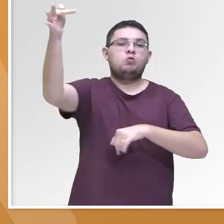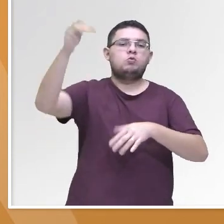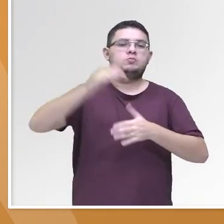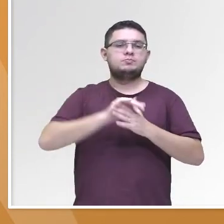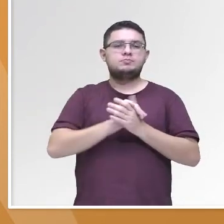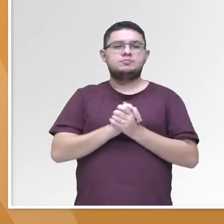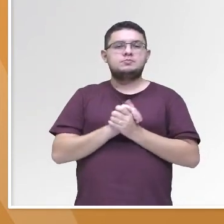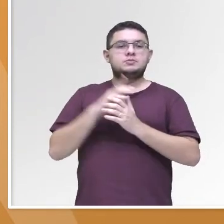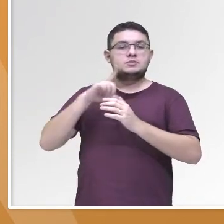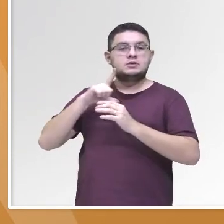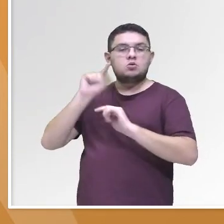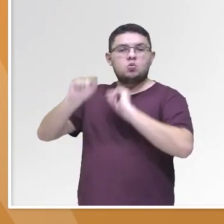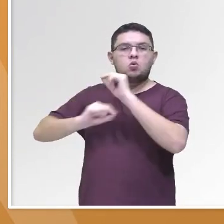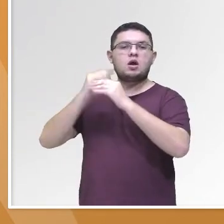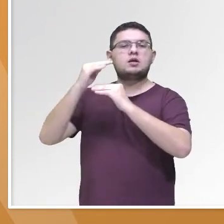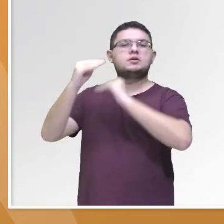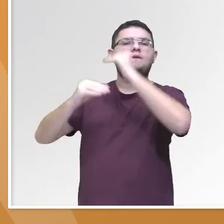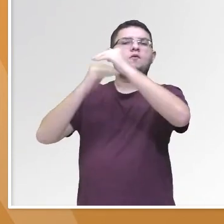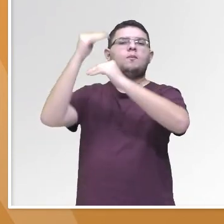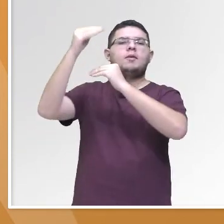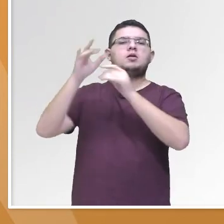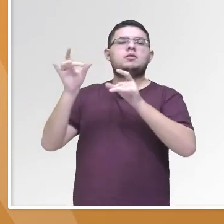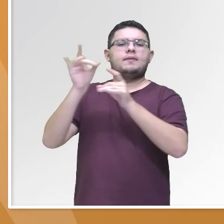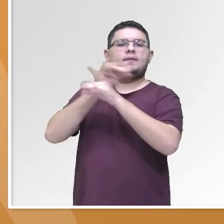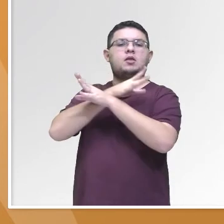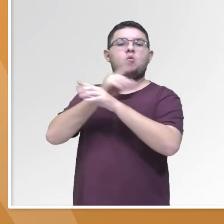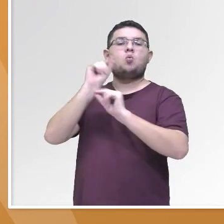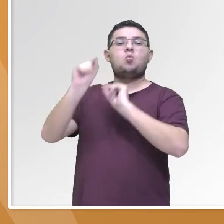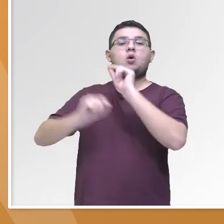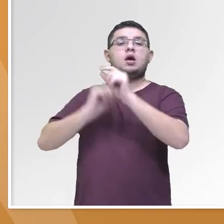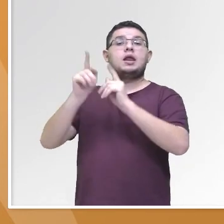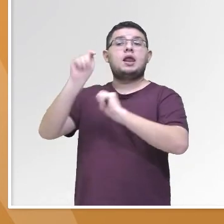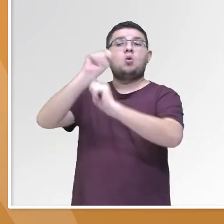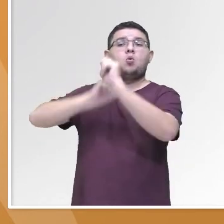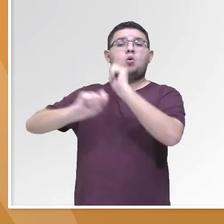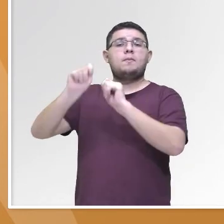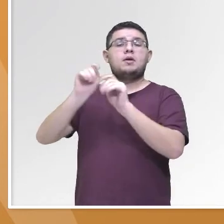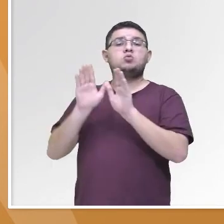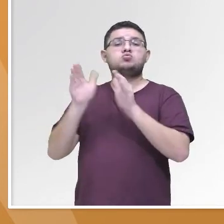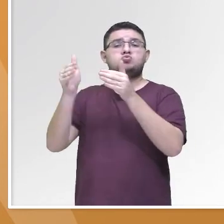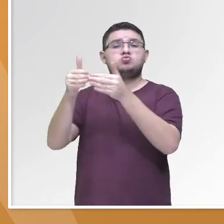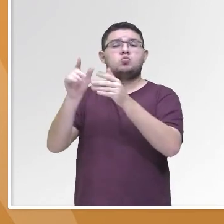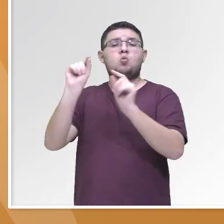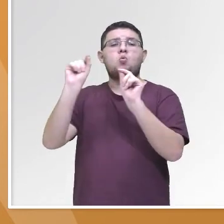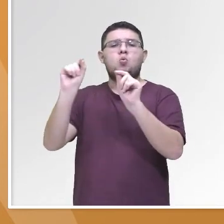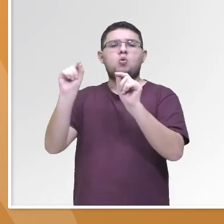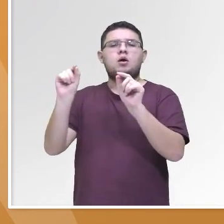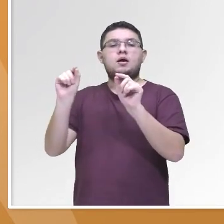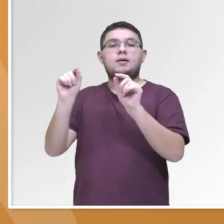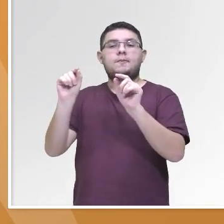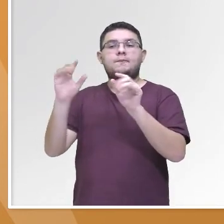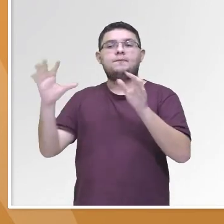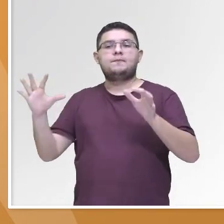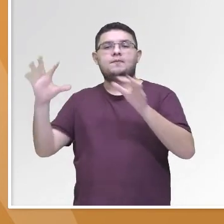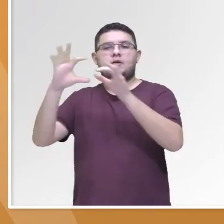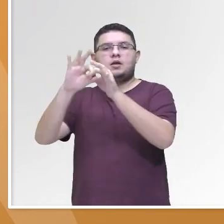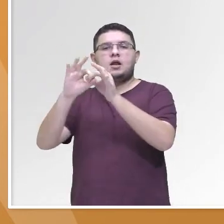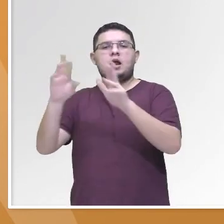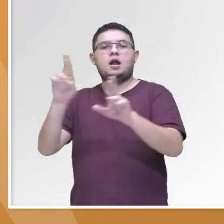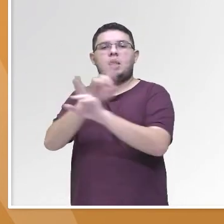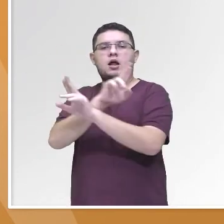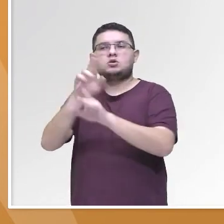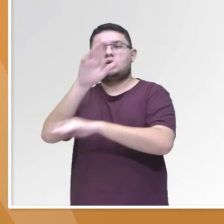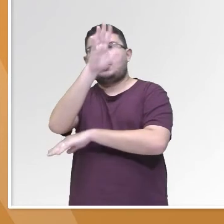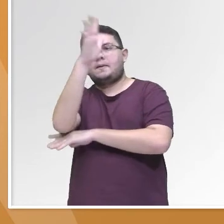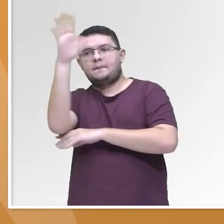desenvolvimento integrado, né, da economia, juntamente com a questão ambiental, onde nós temos